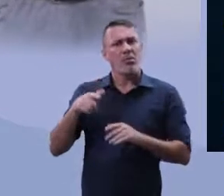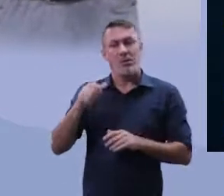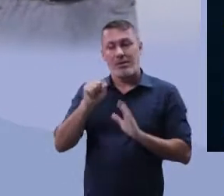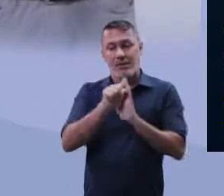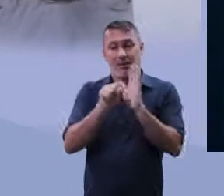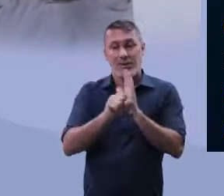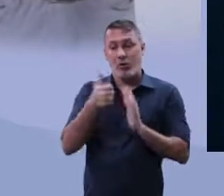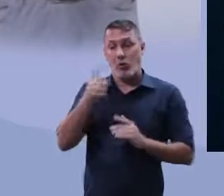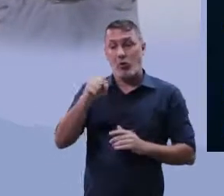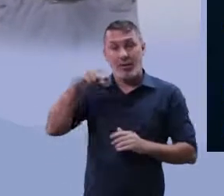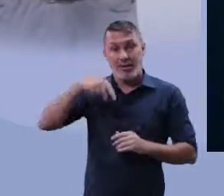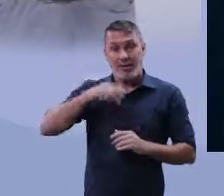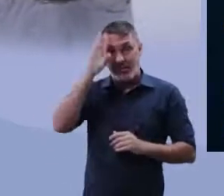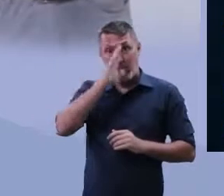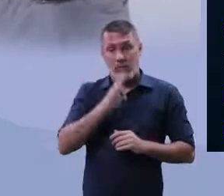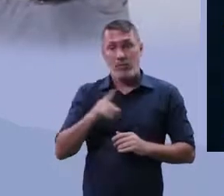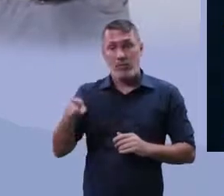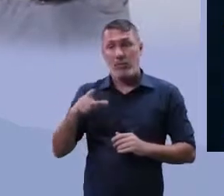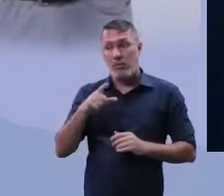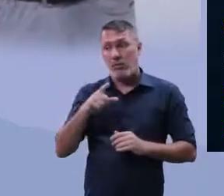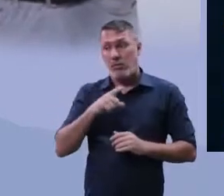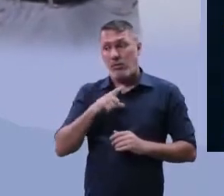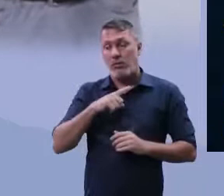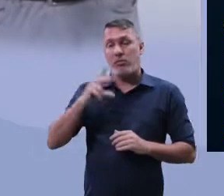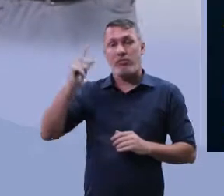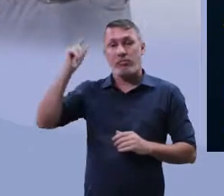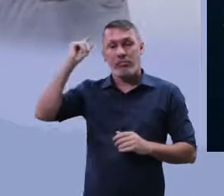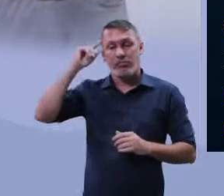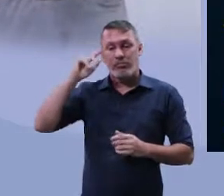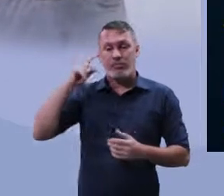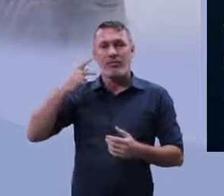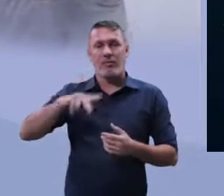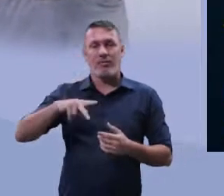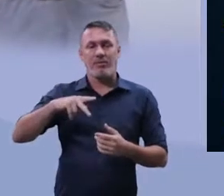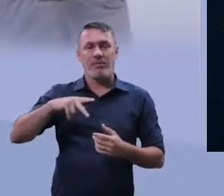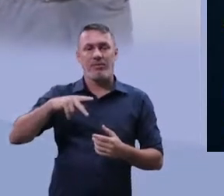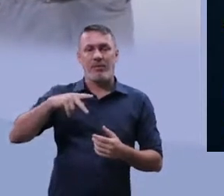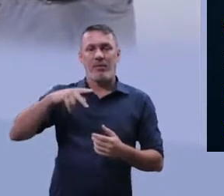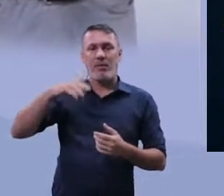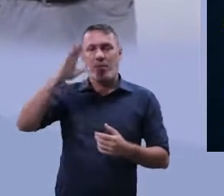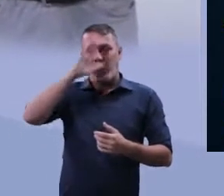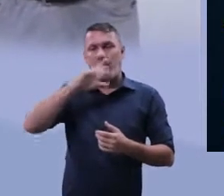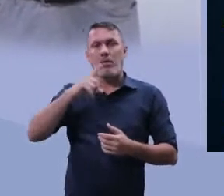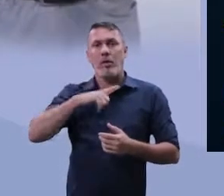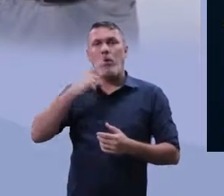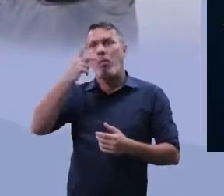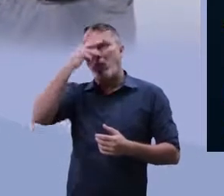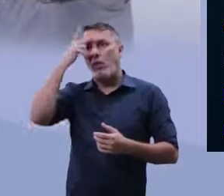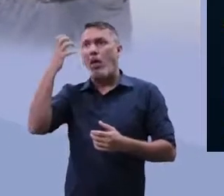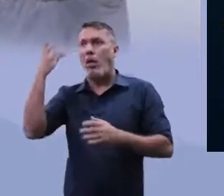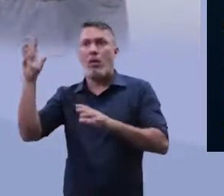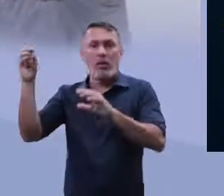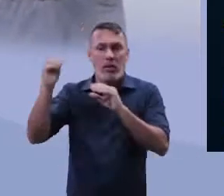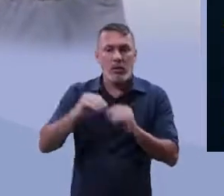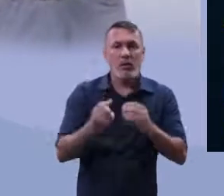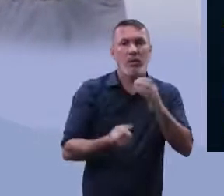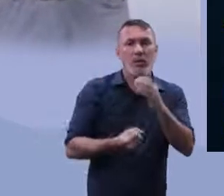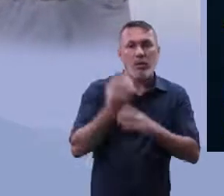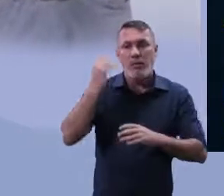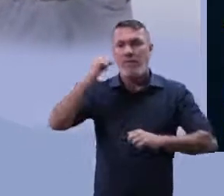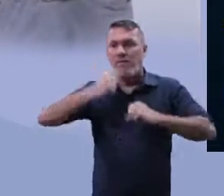no século, né, meados do século XVIII, o digníssimo Irineu Evangelista de Souza, ele queria trazer para o Brasil